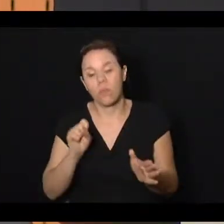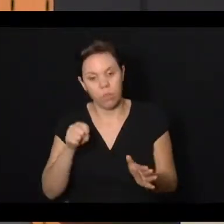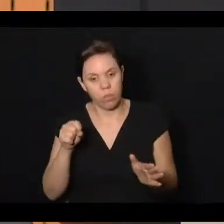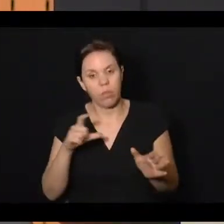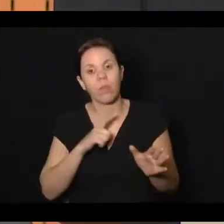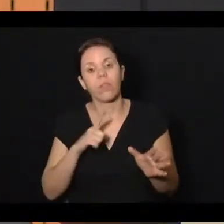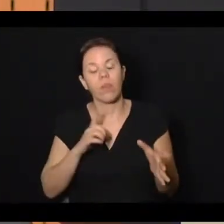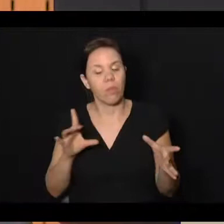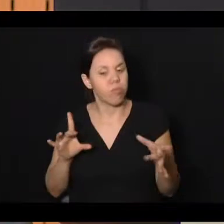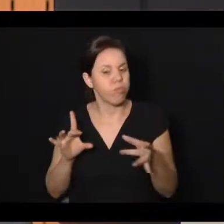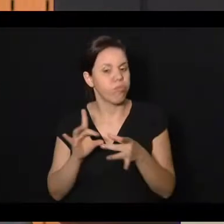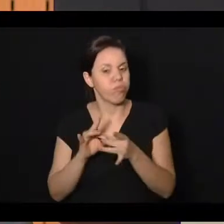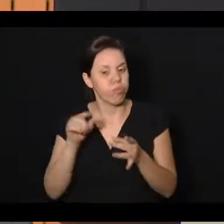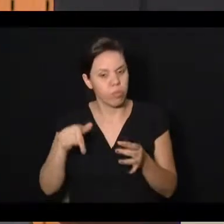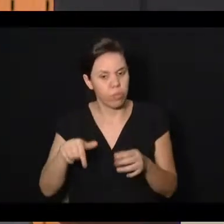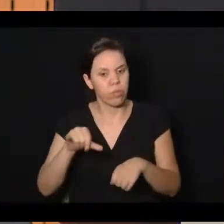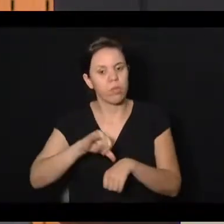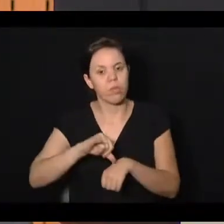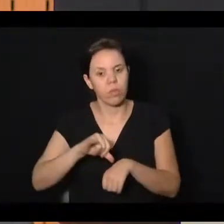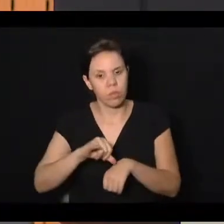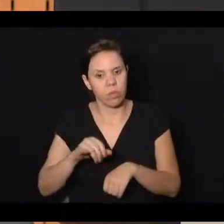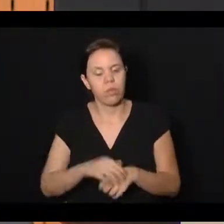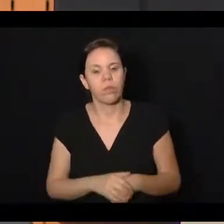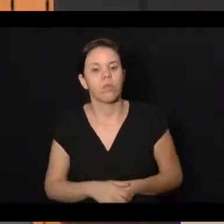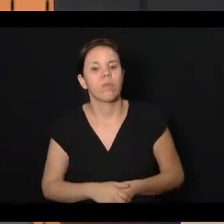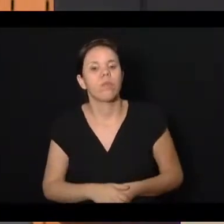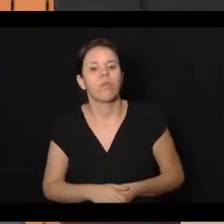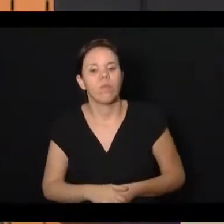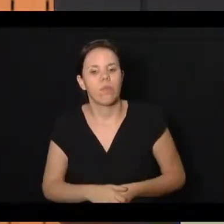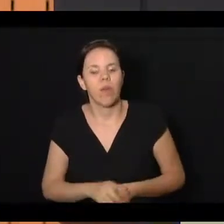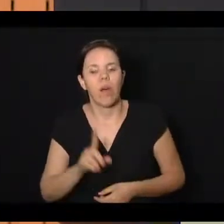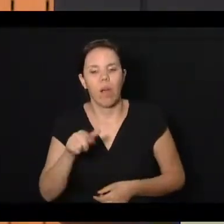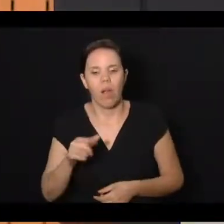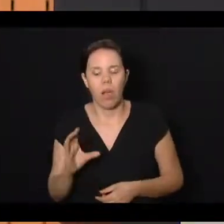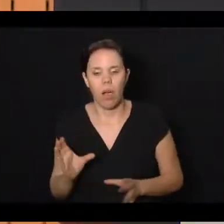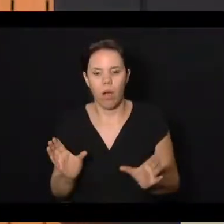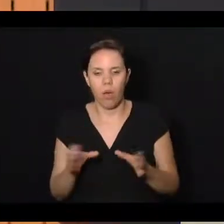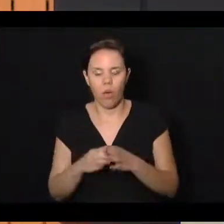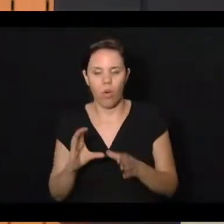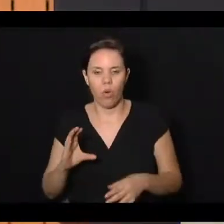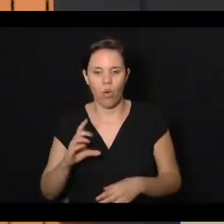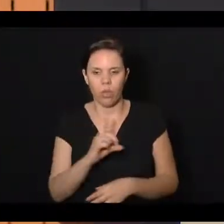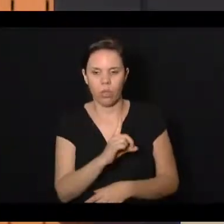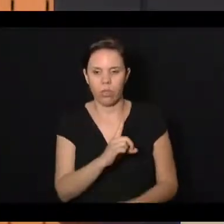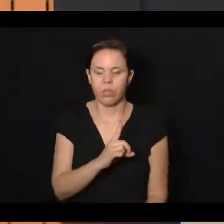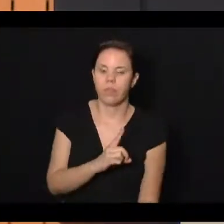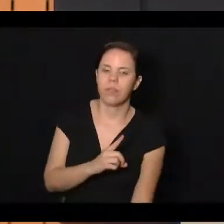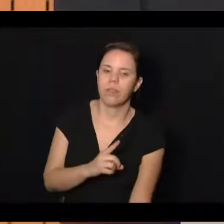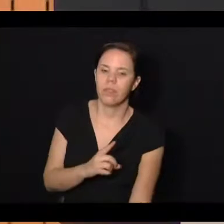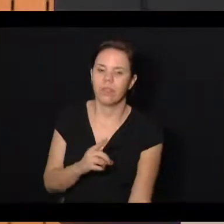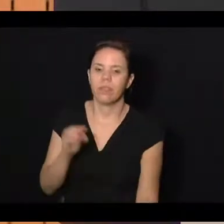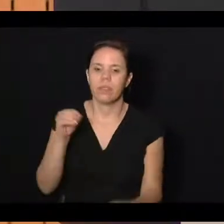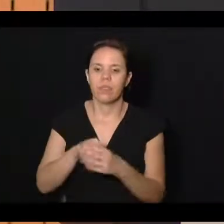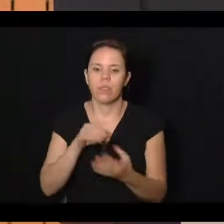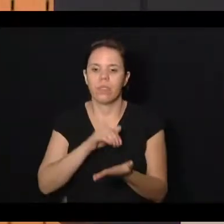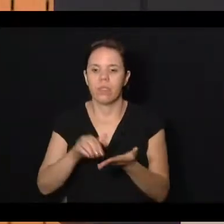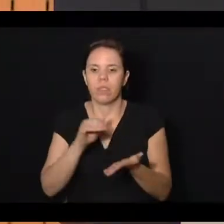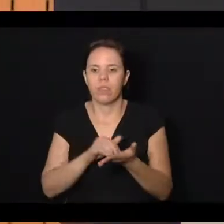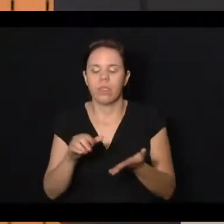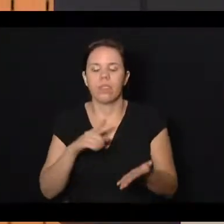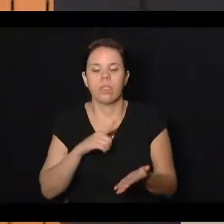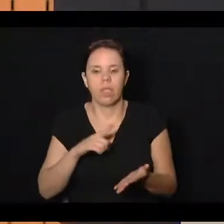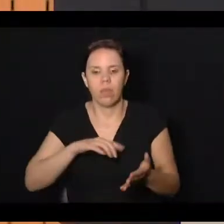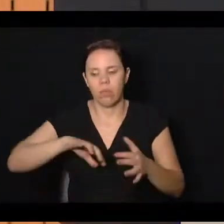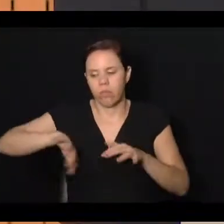e parceiros da cidade ele já tá é uma coordenação é quando é dentro da secretaria existe uma divisão